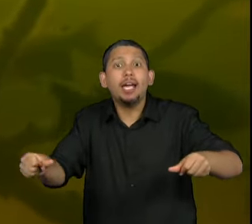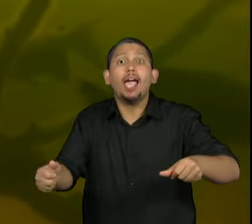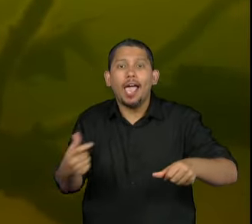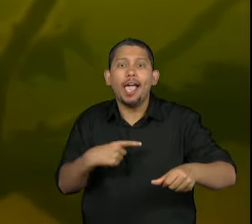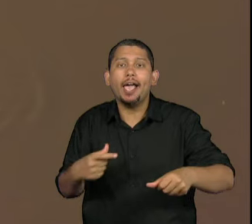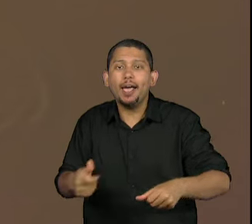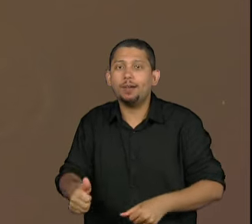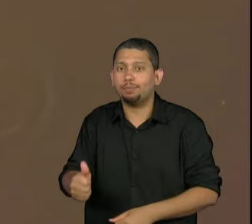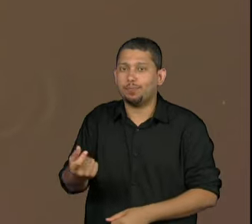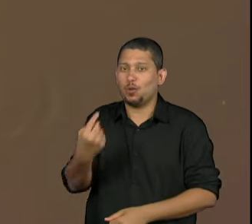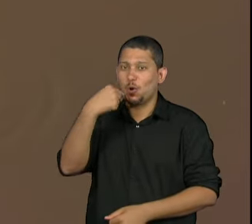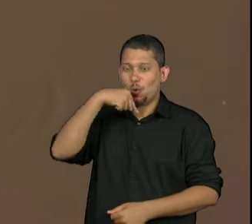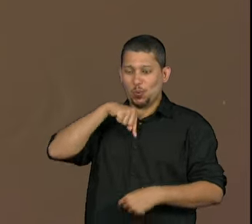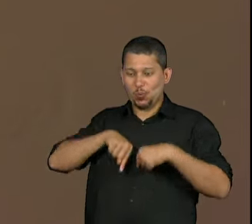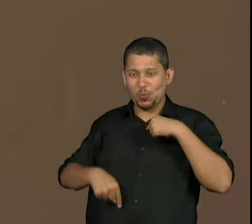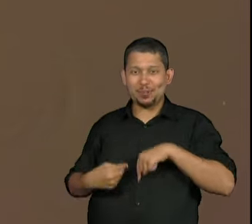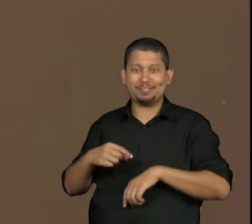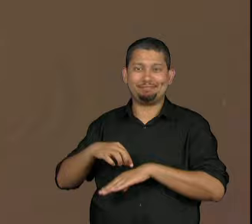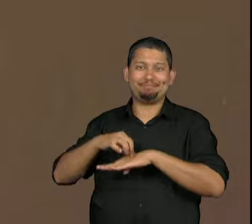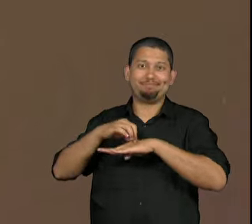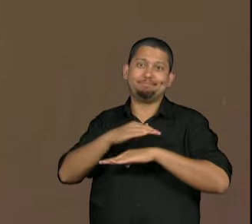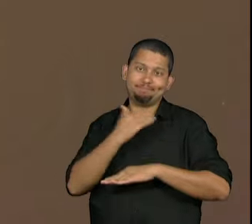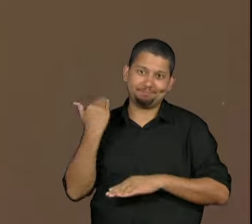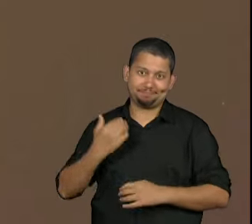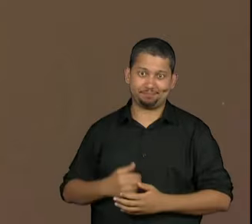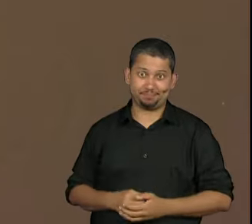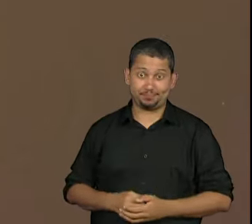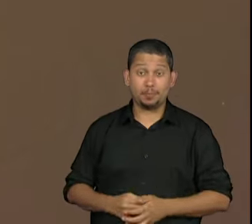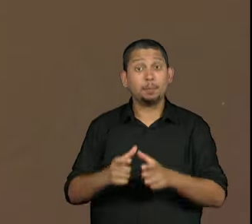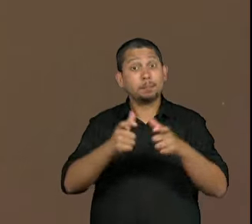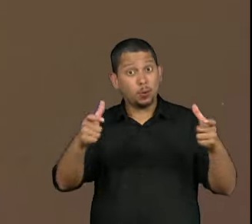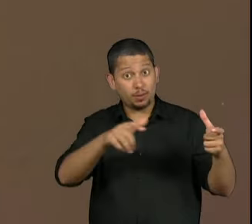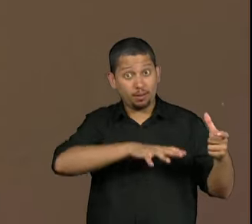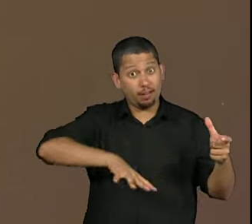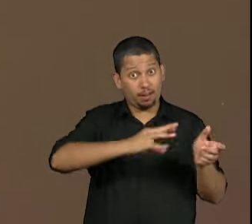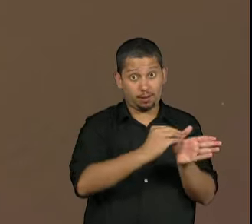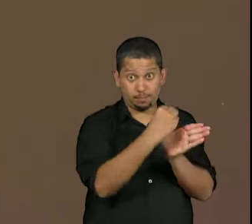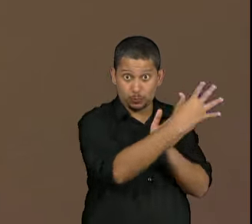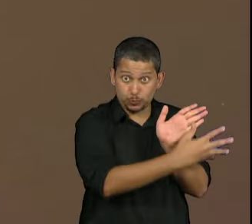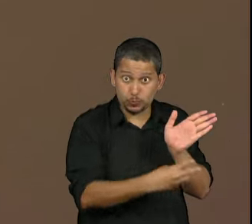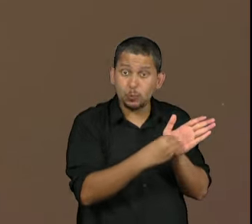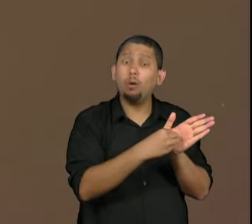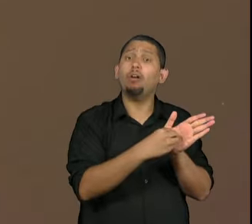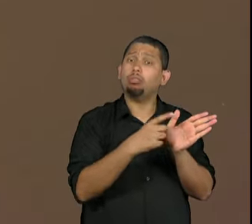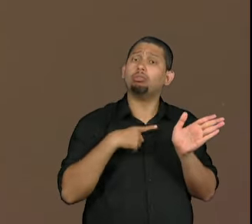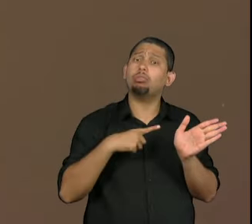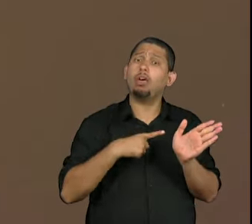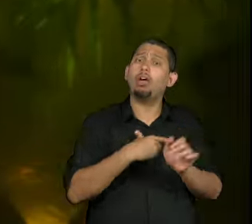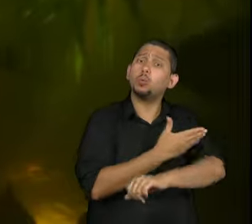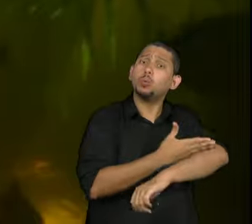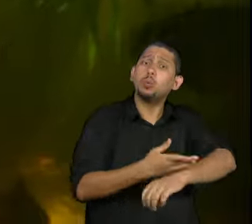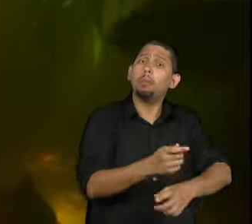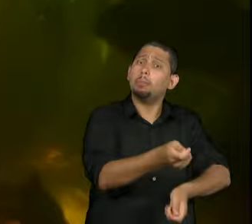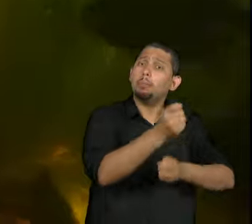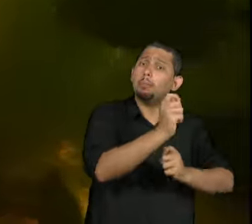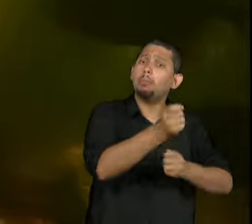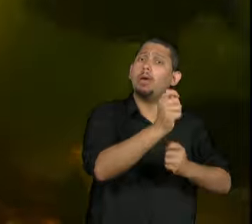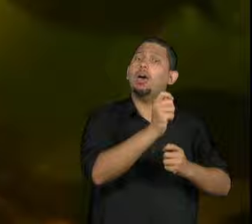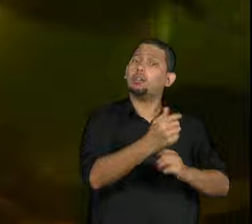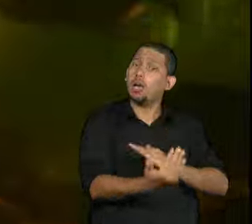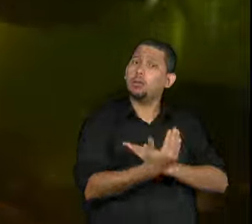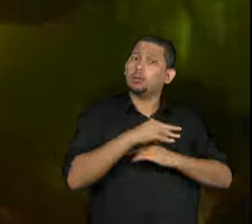Embora a atividade pesqueira seja a base da economia em muitas regiões da Amazônia, é preciso que a prática seja realizada de